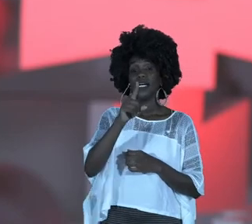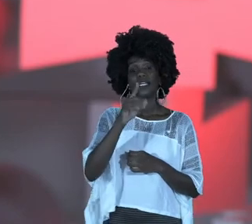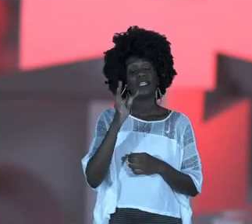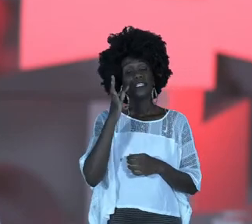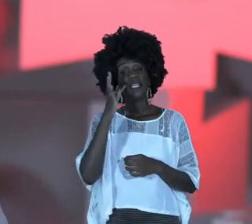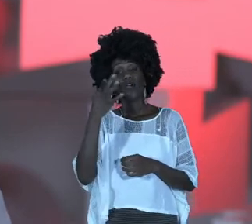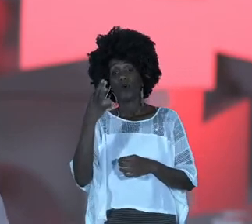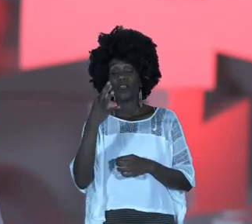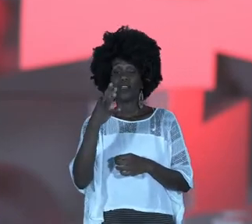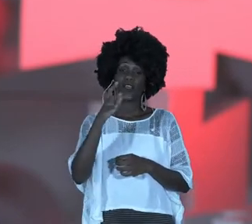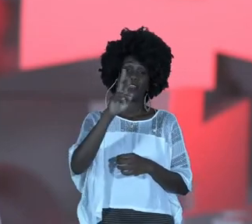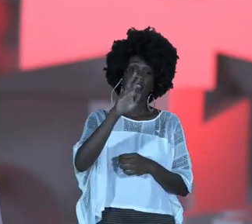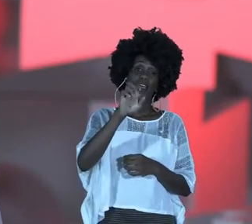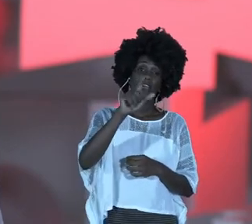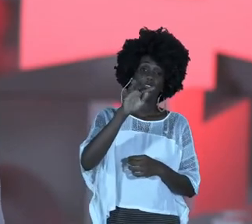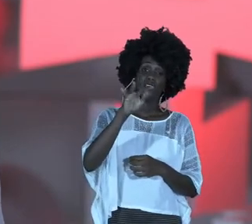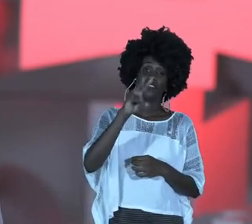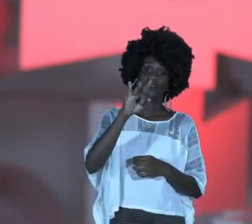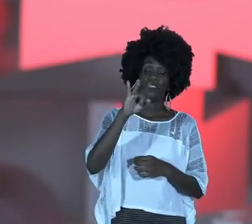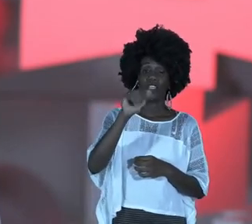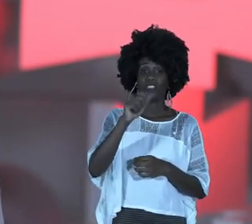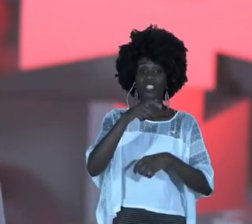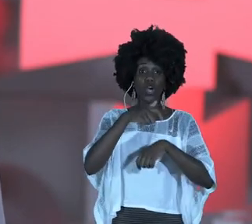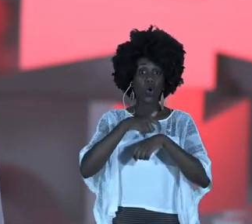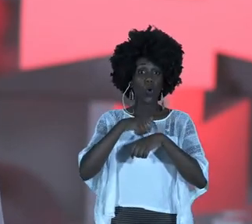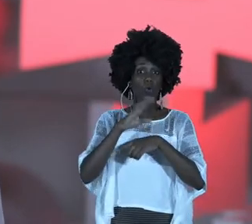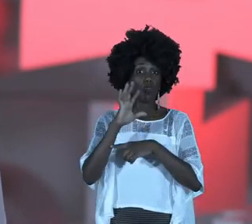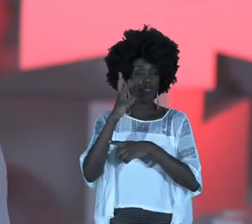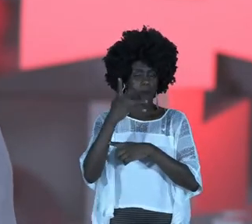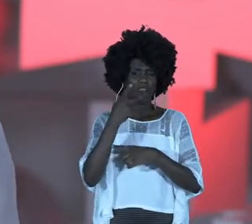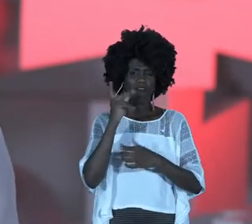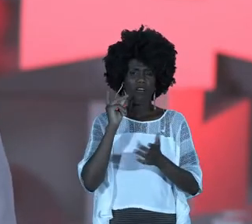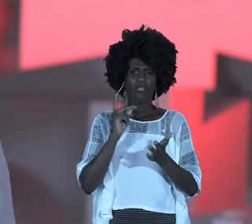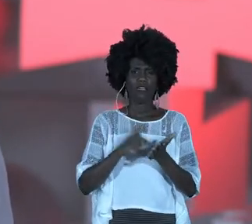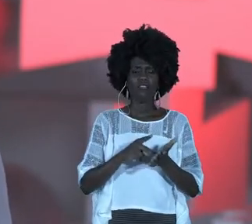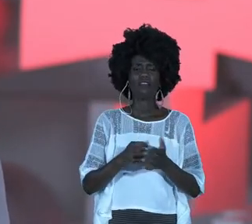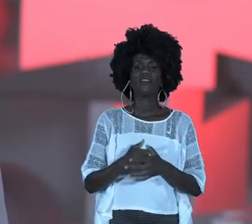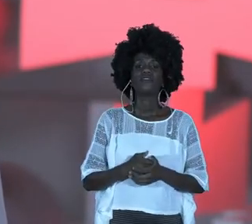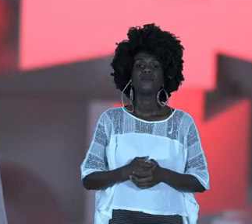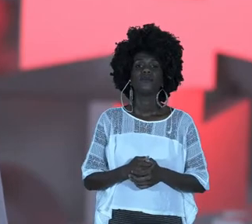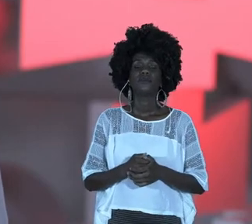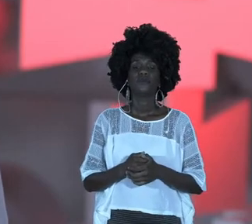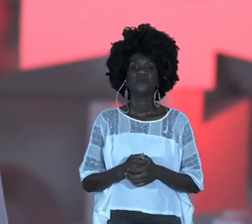relatividade, o tempo como quarta dimensão, Hackley afirma. Então,